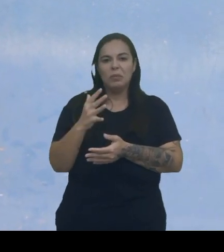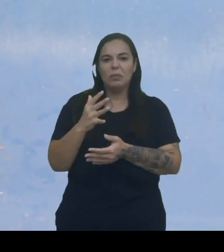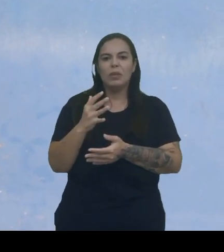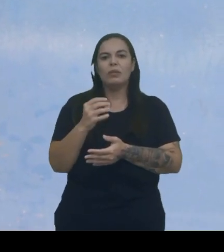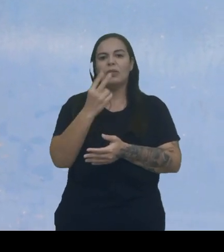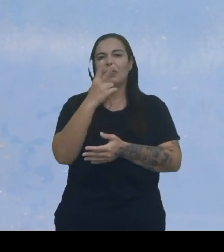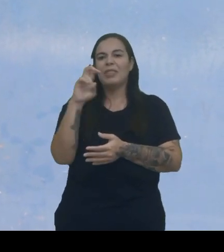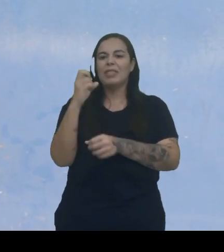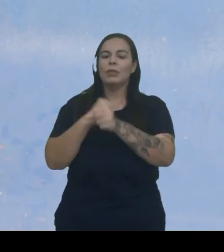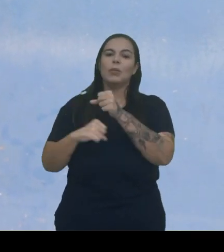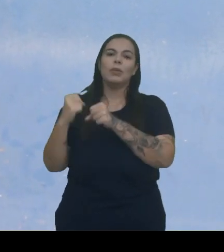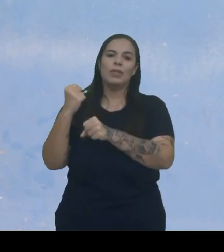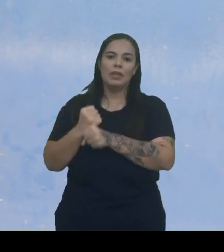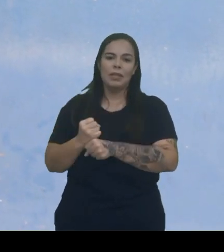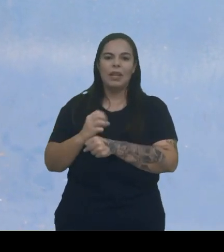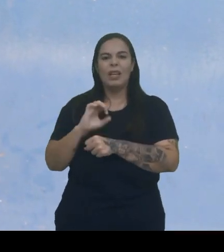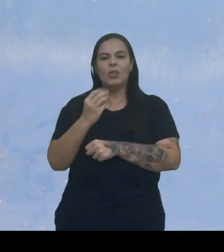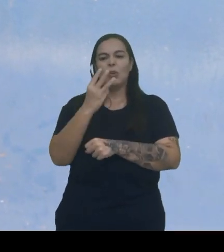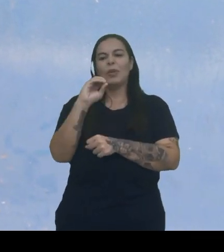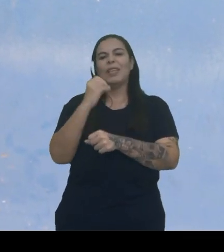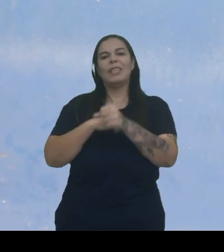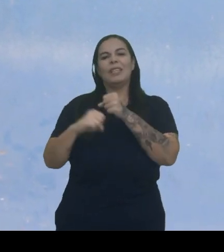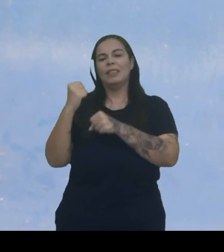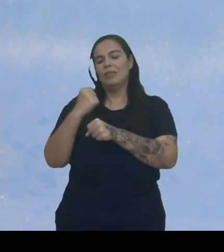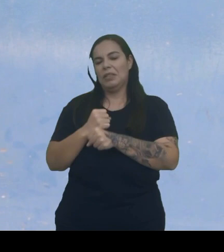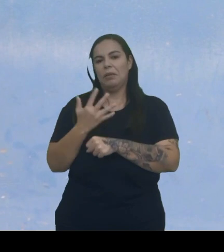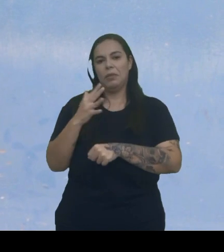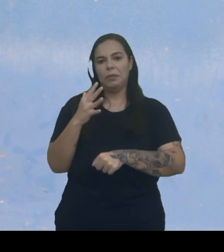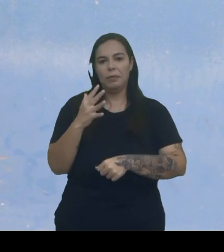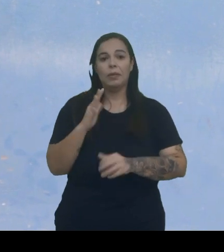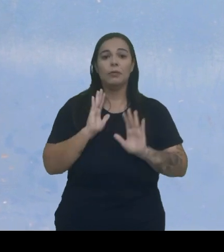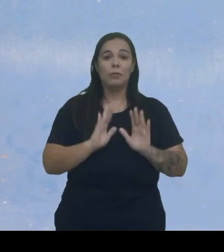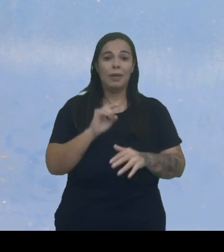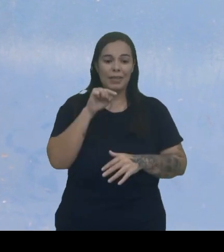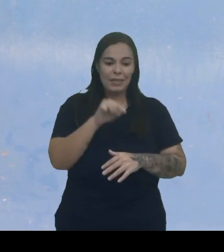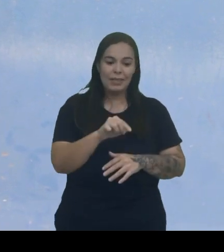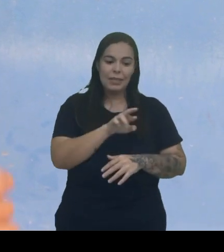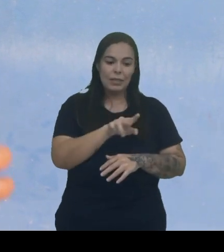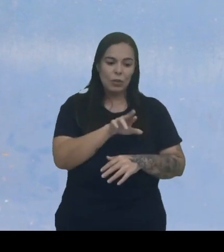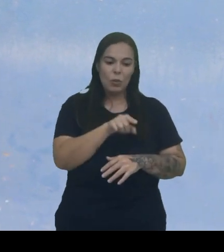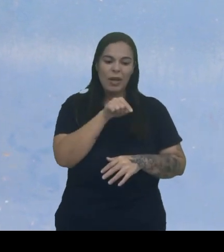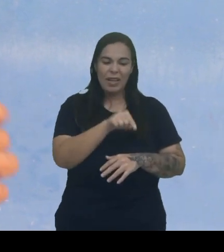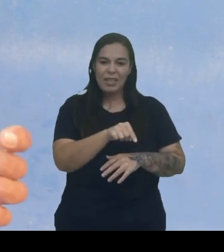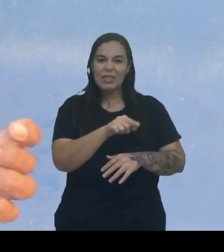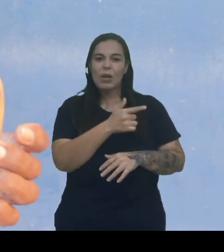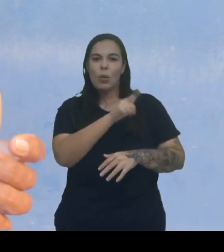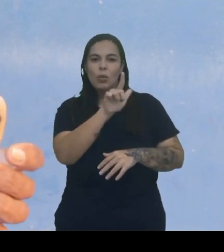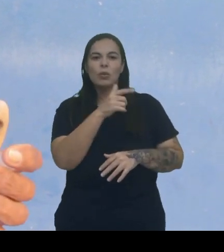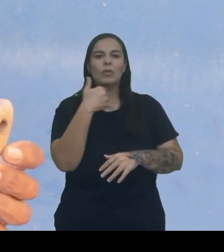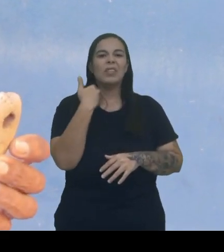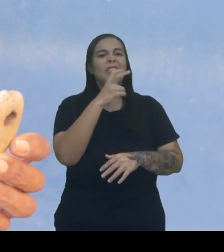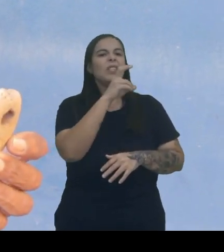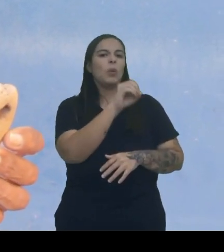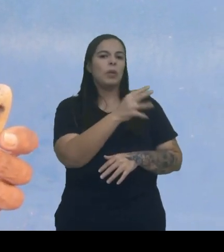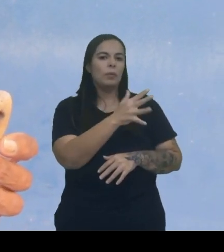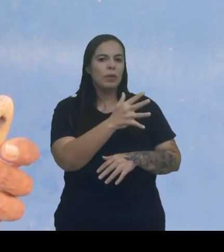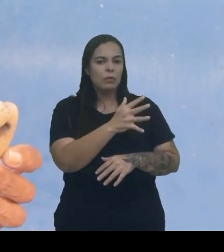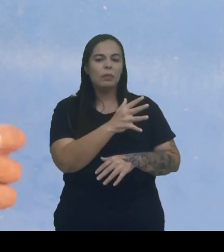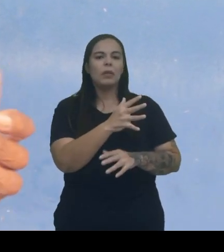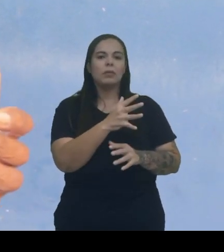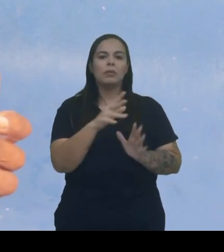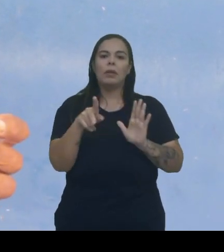aí uns 25 anos atrás, ou 30, de 30 a 25 anos atrás. Mas esse aqui não é, esse aqui deve ter uns 50 anos. Mas não era